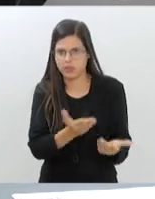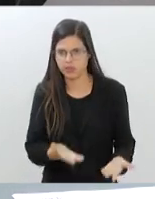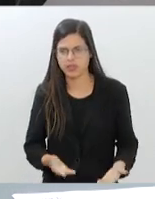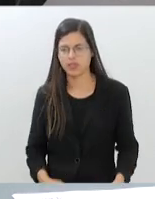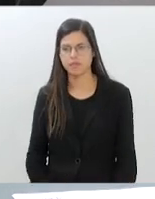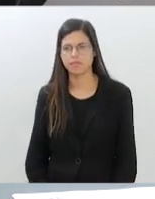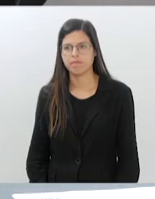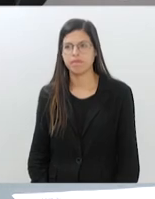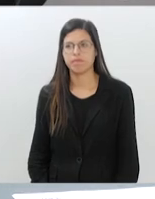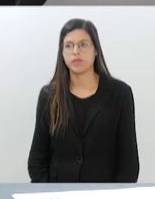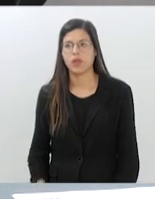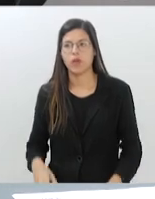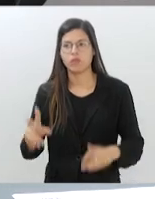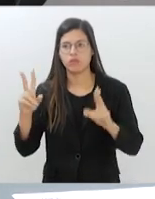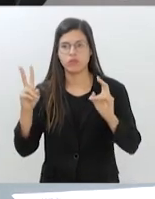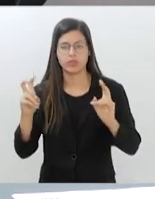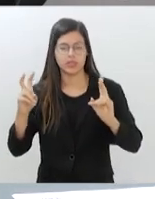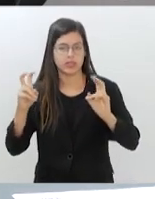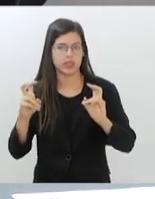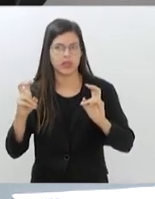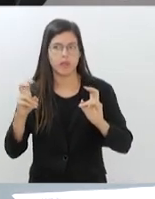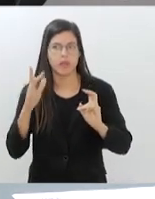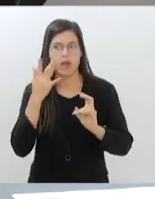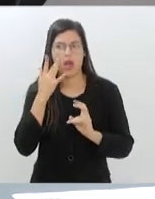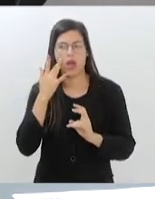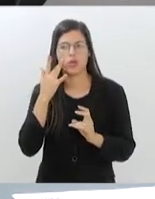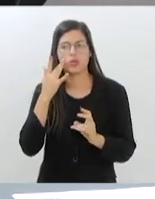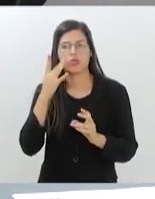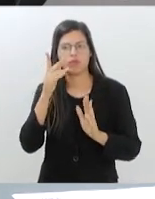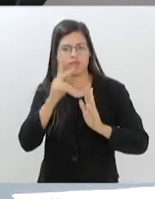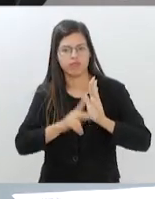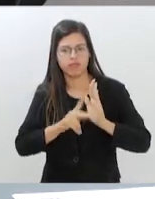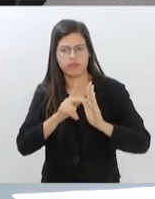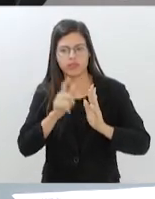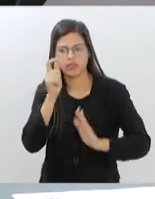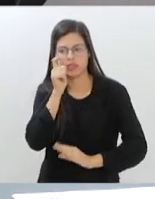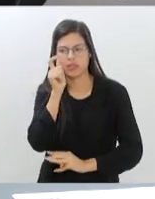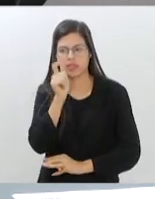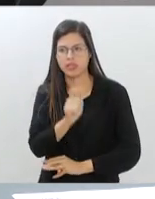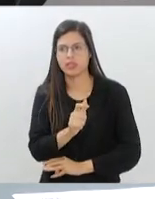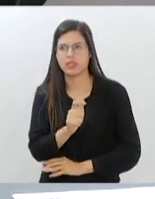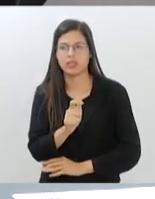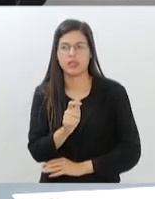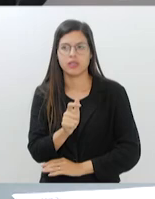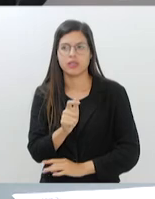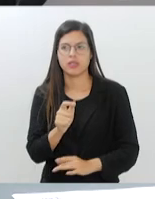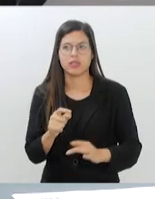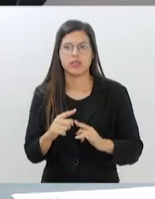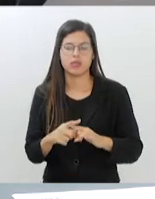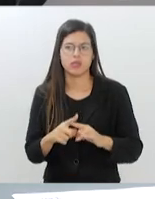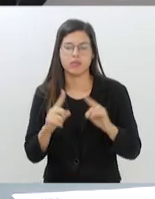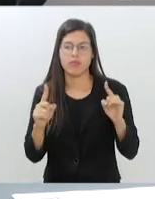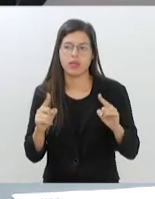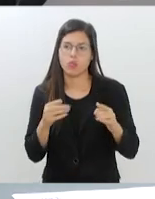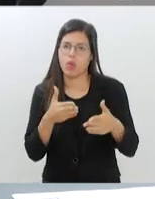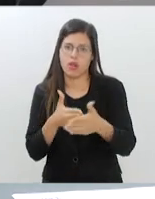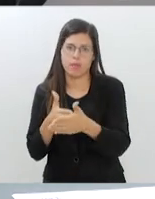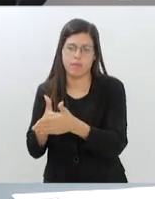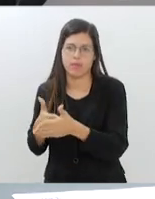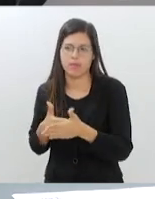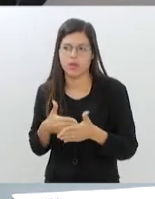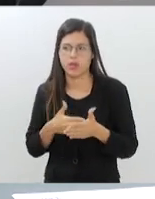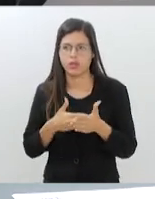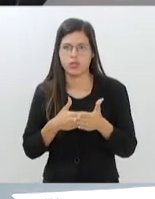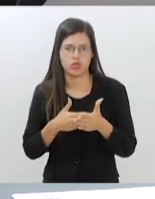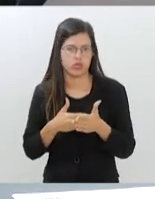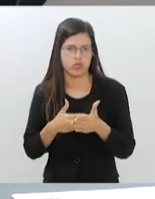pra gente eu eu acho projeto oportuno interessante mas qual os contornos Qual os que